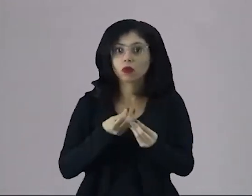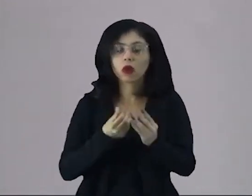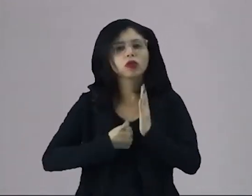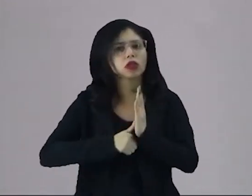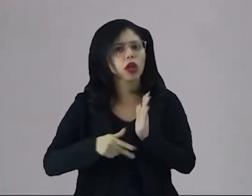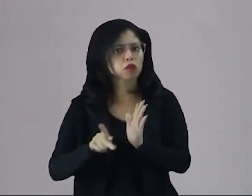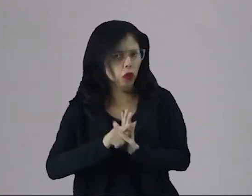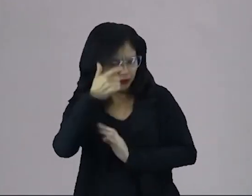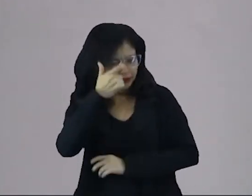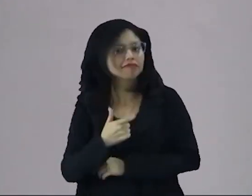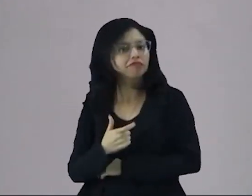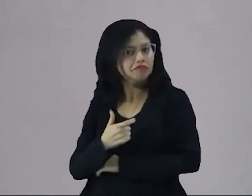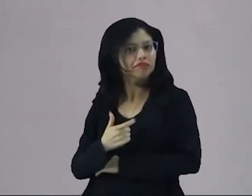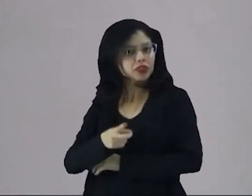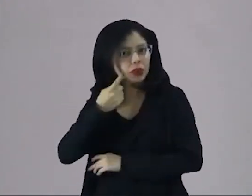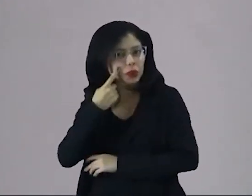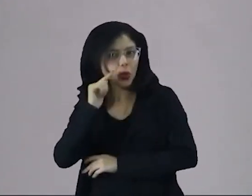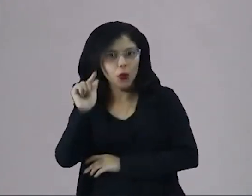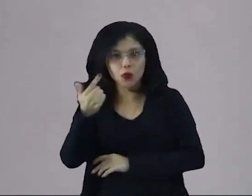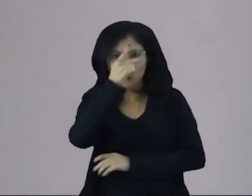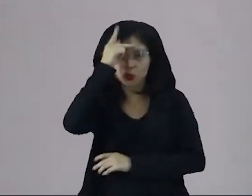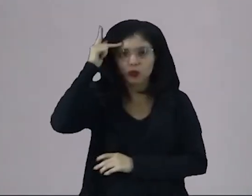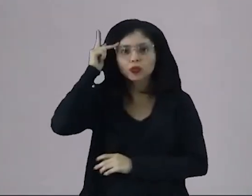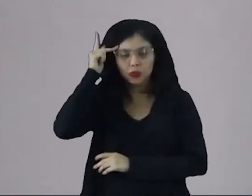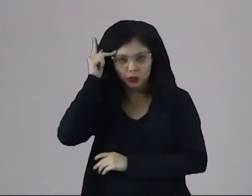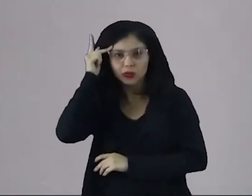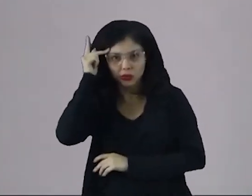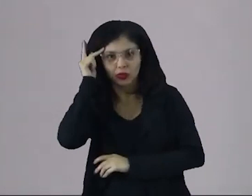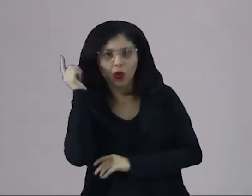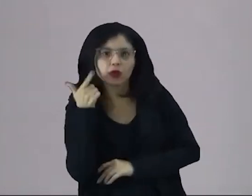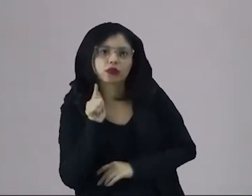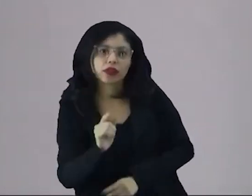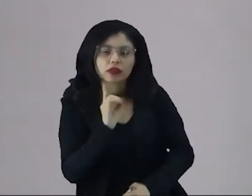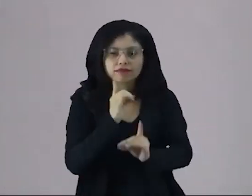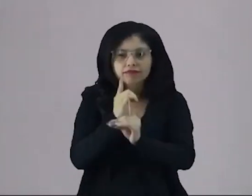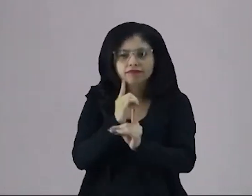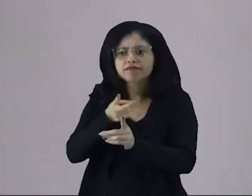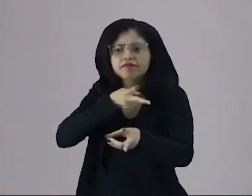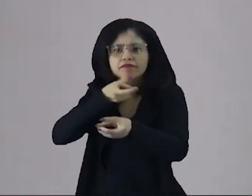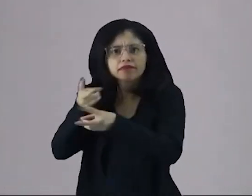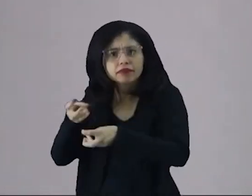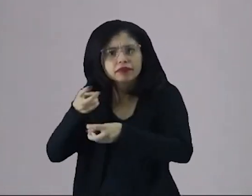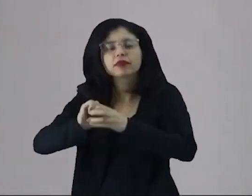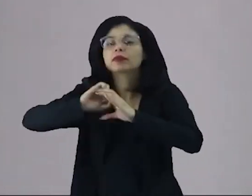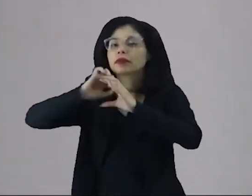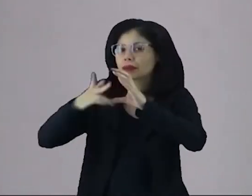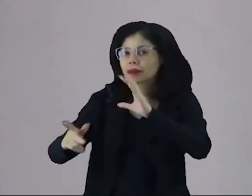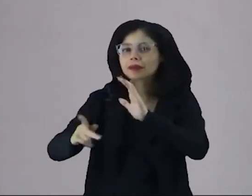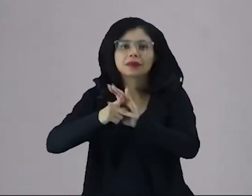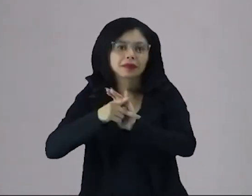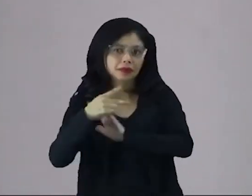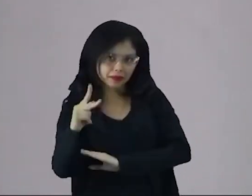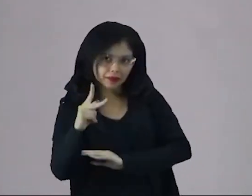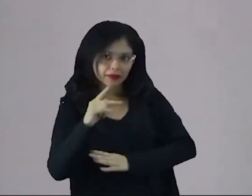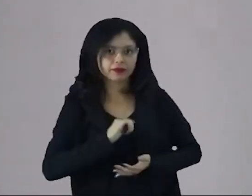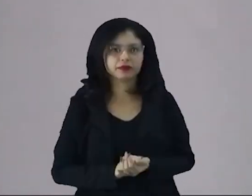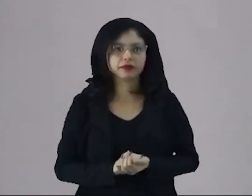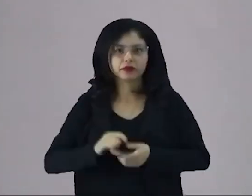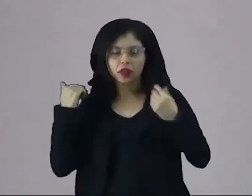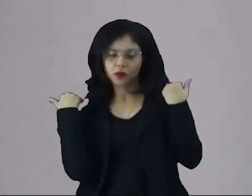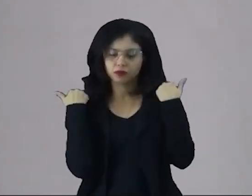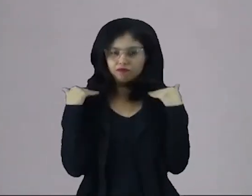identidade nossa, que quando você olha para uma pessoa, você consegue identificá-la pelas características que ela tem.